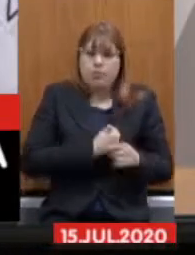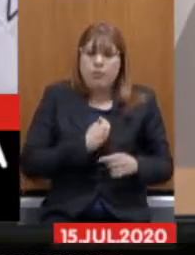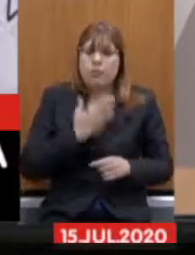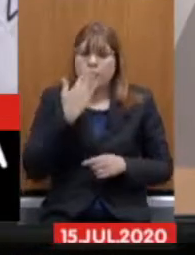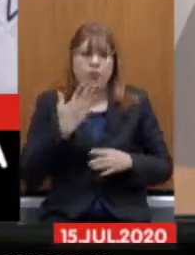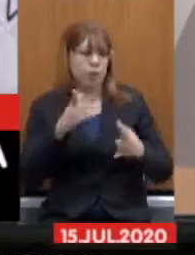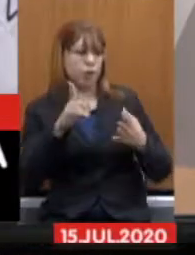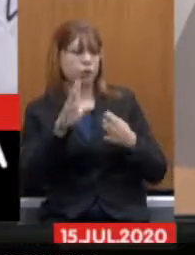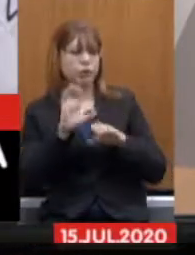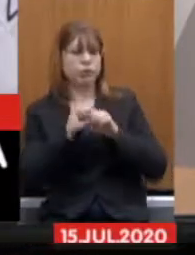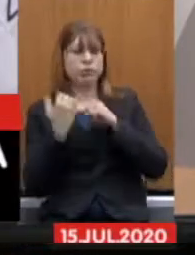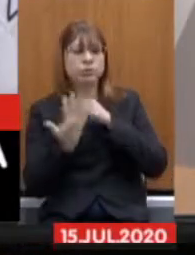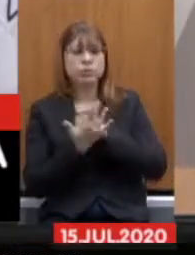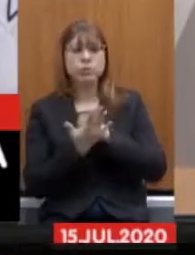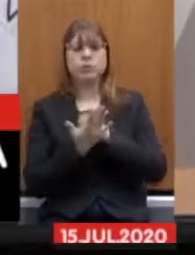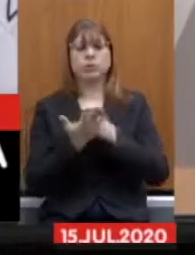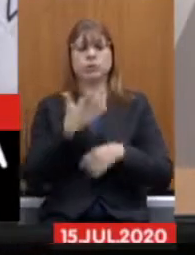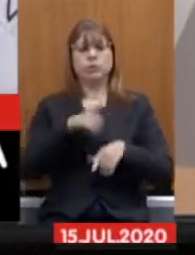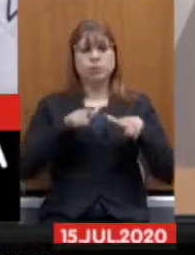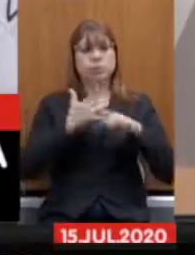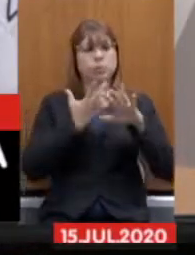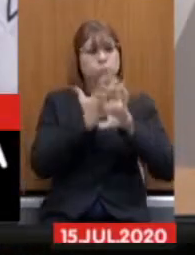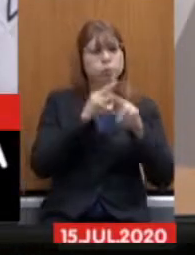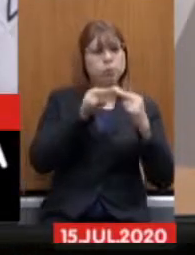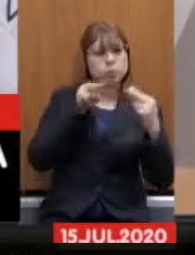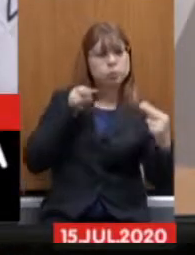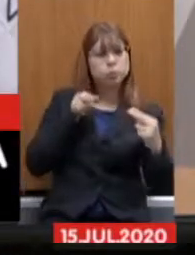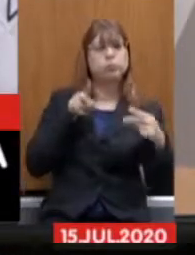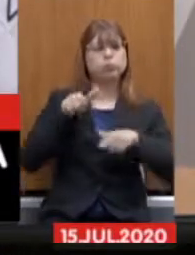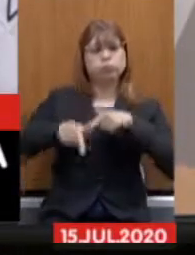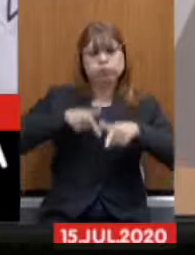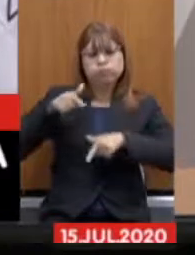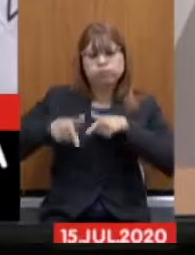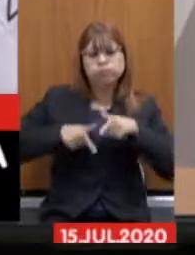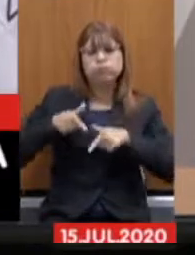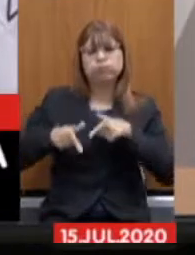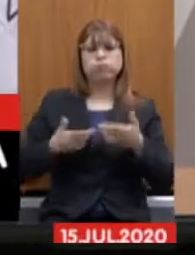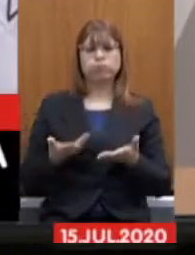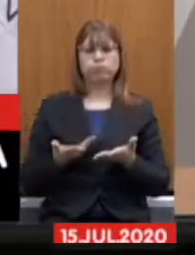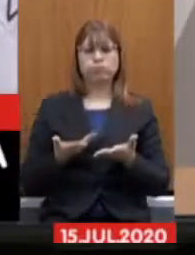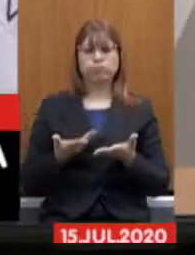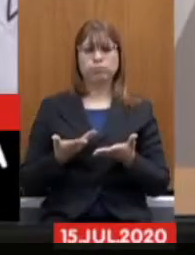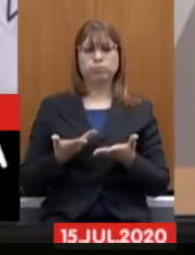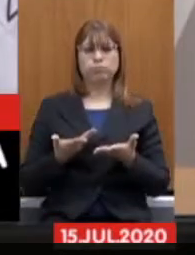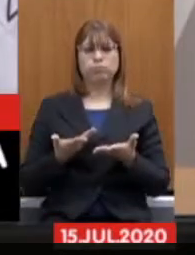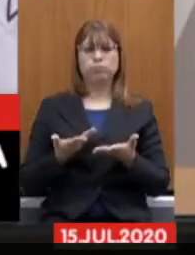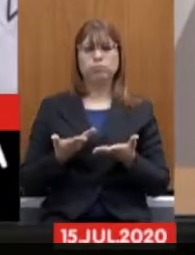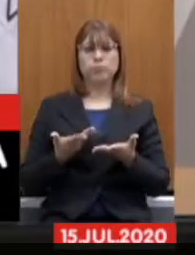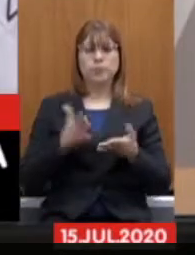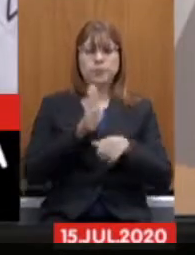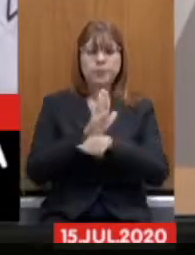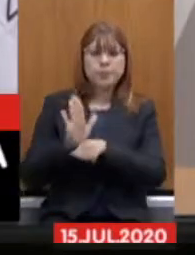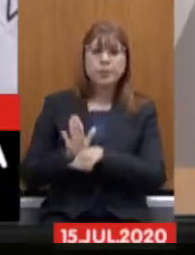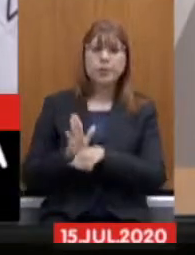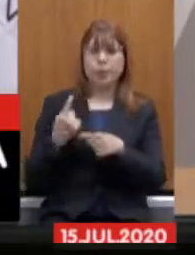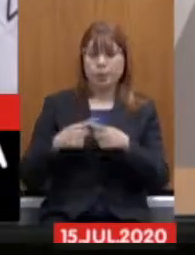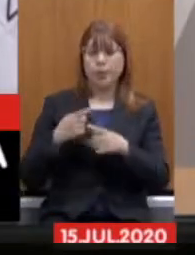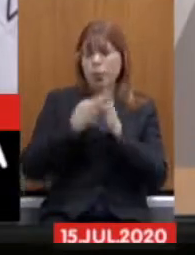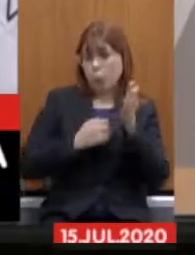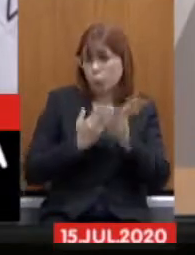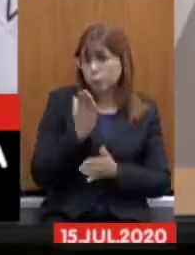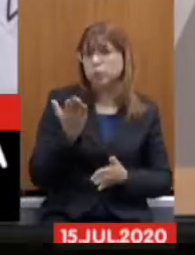trabalho remoto que atua para o contrato para atribuição para qual prestou concurso